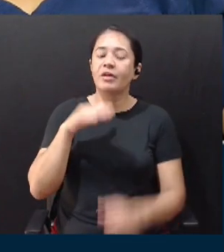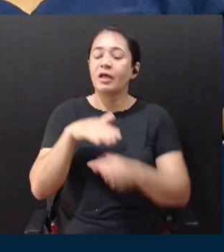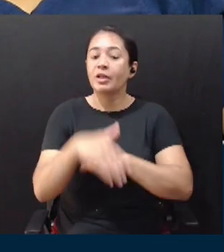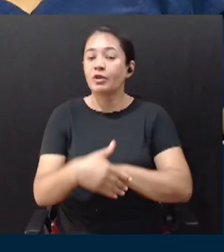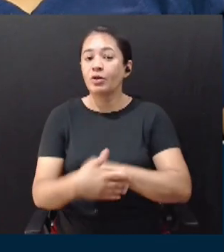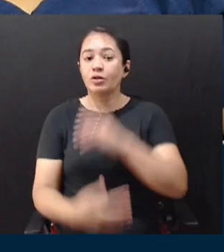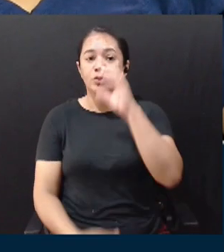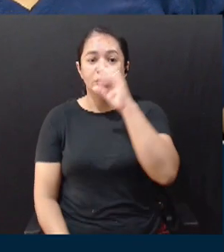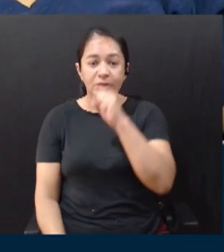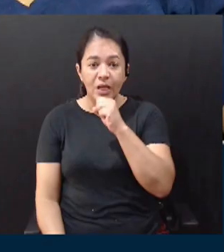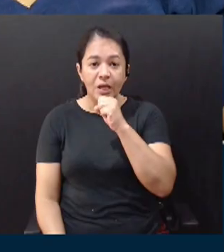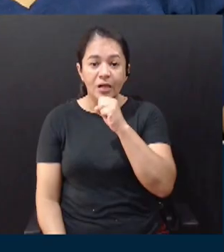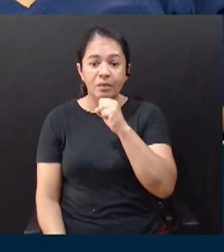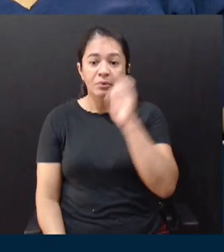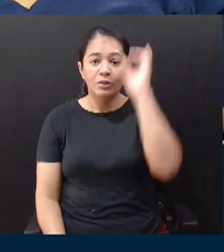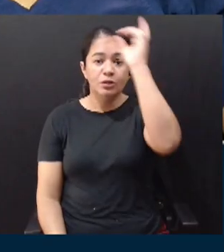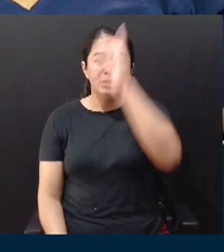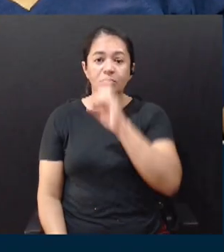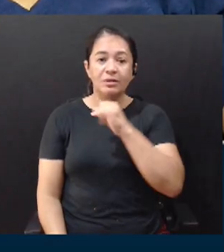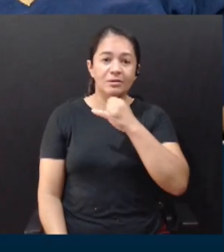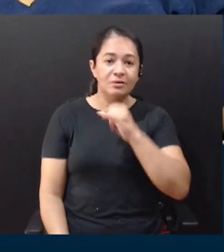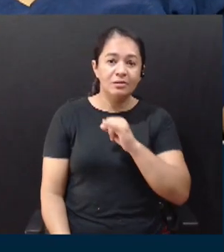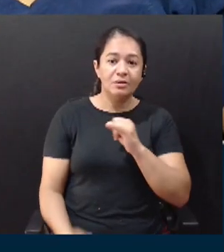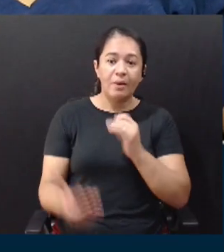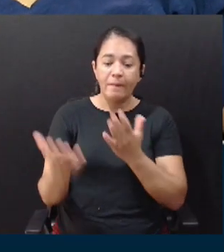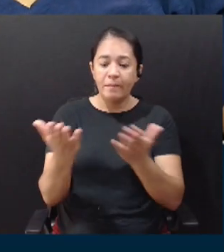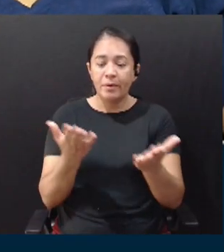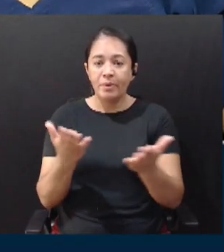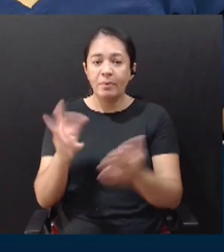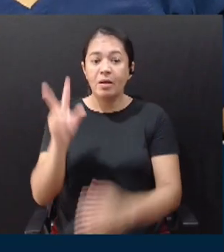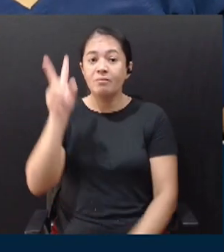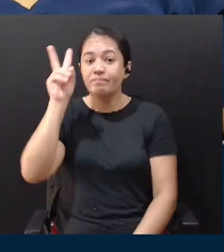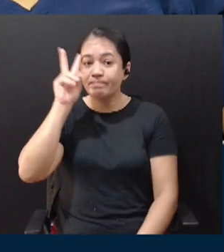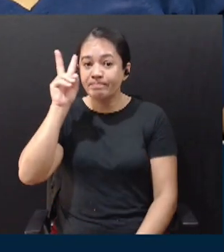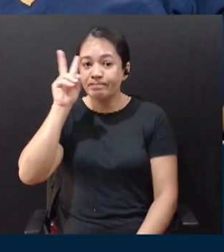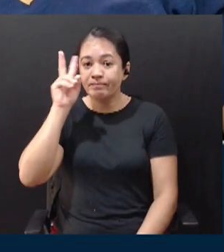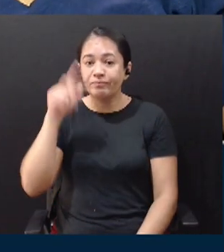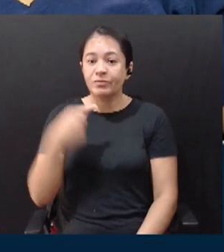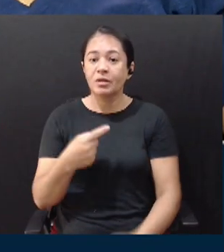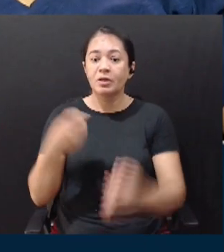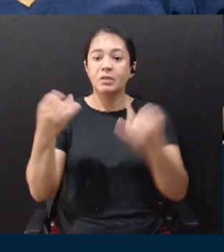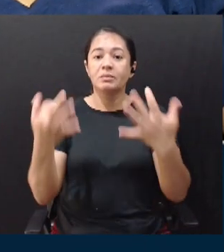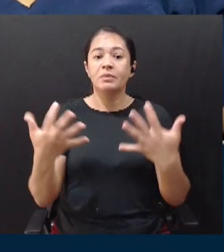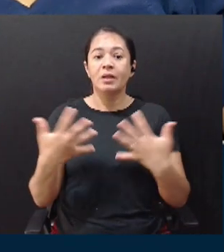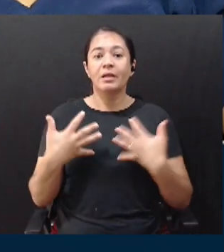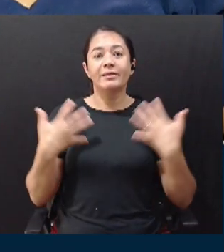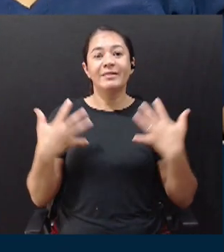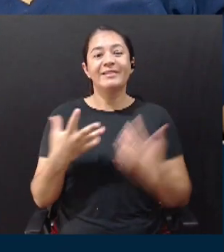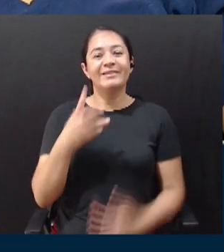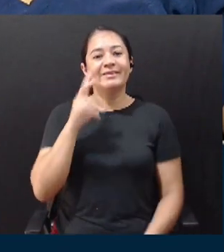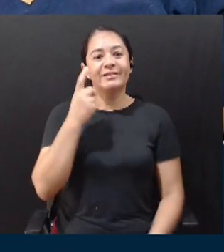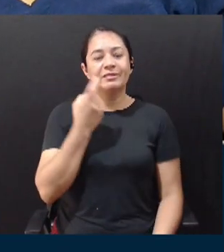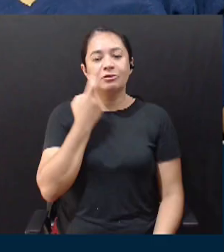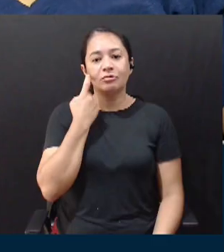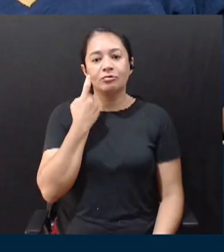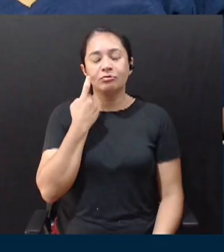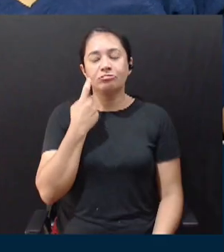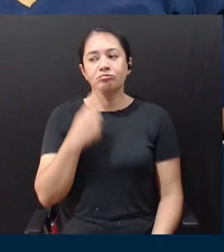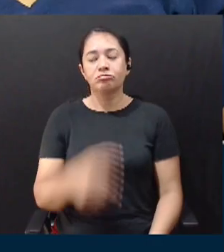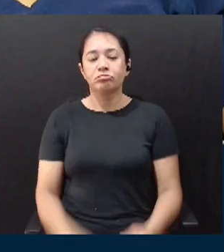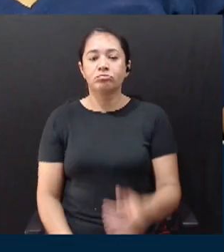para se preparar para a segunda-feira? Aí quando a gente fala da alegria da sexta e da tristeza do domingo, vem